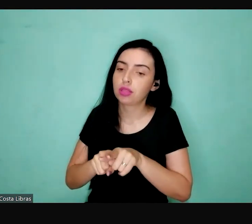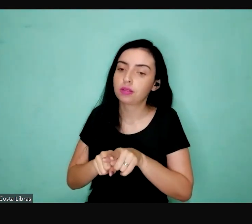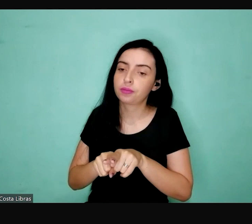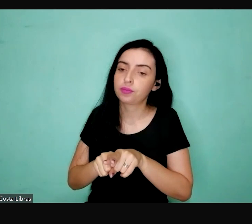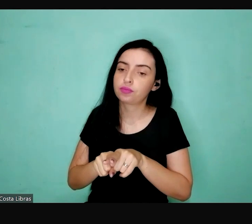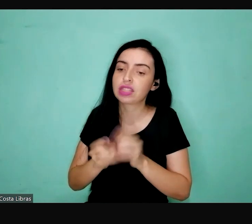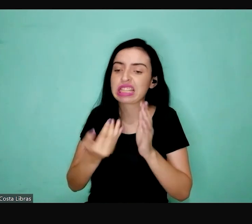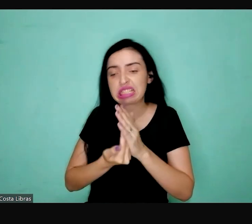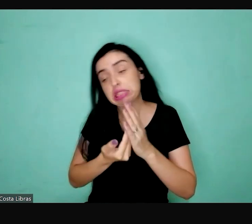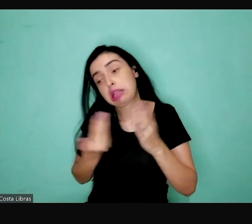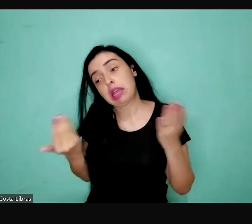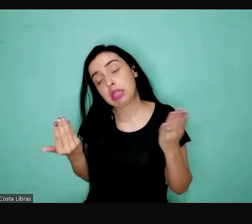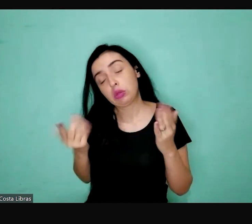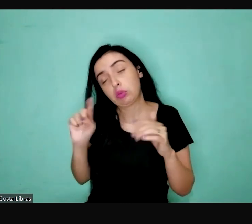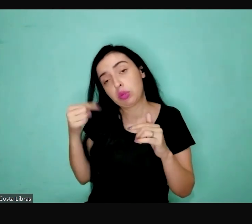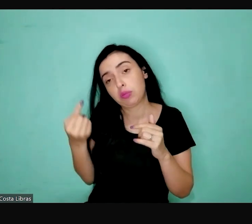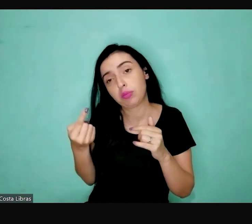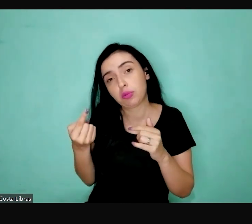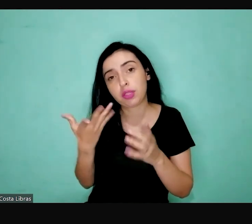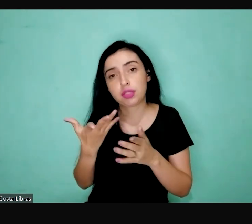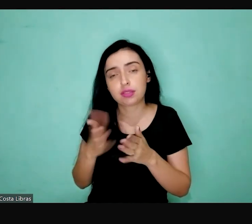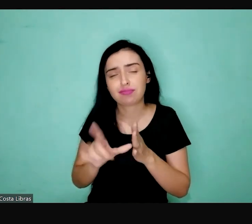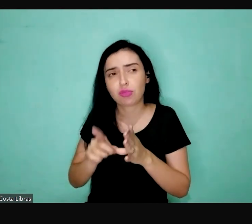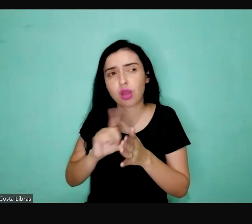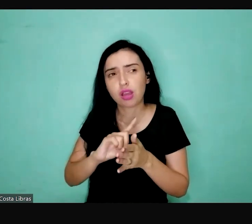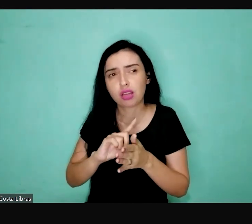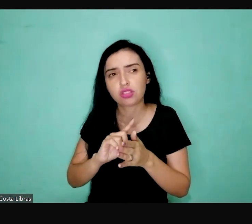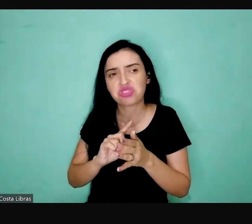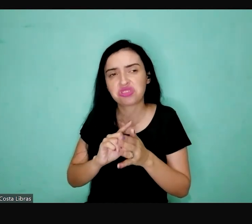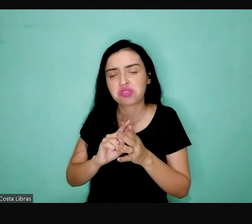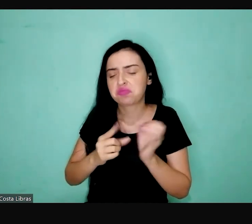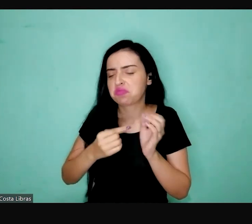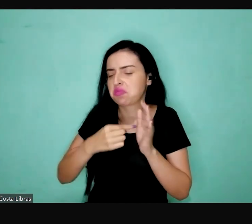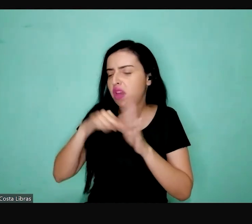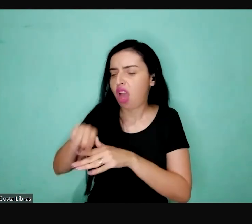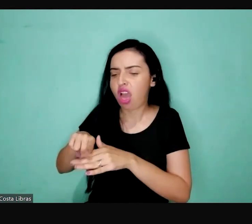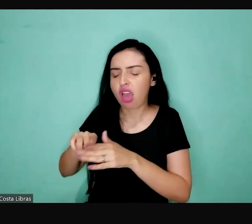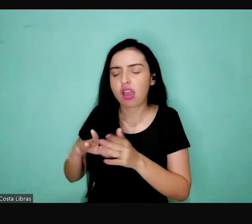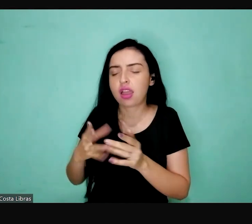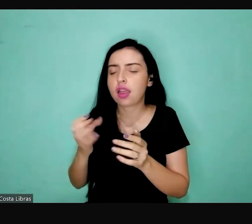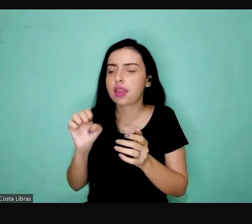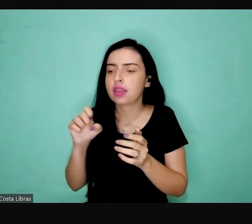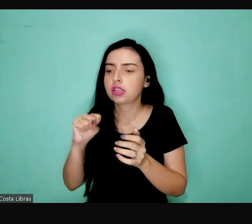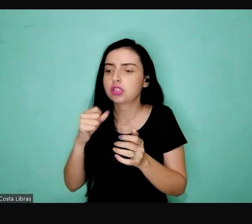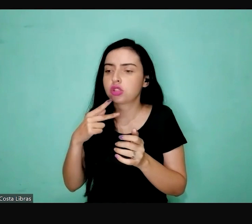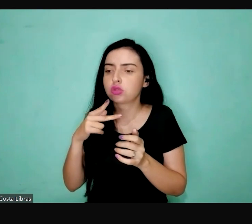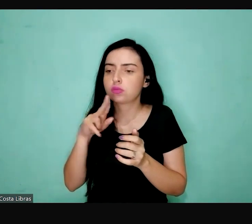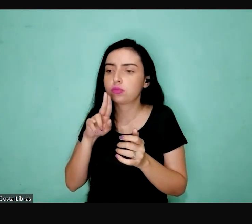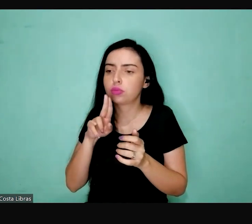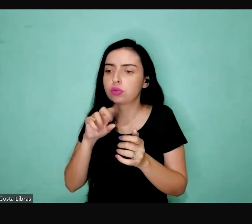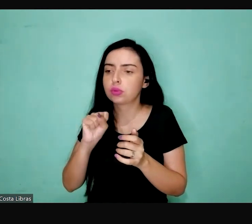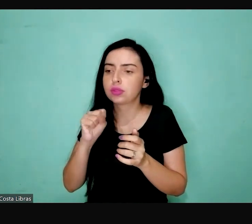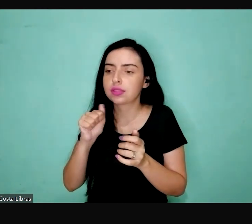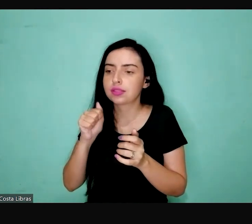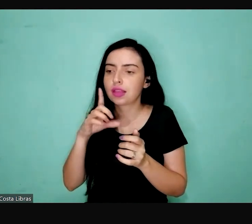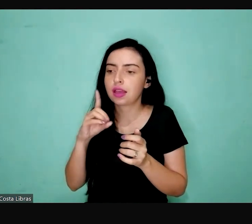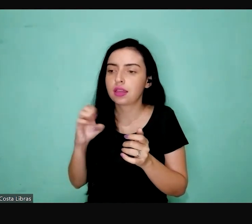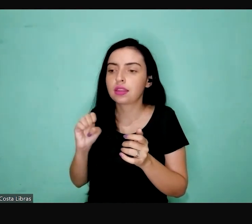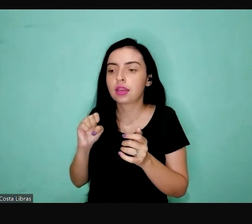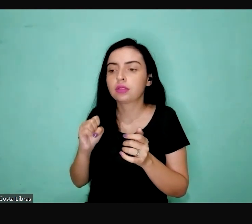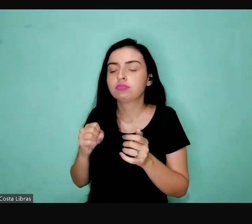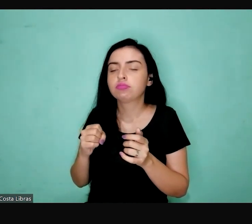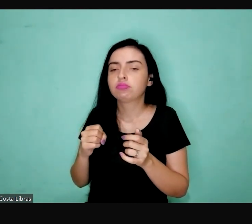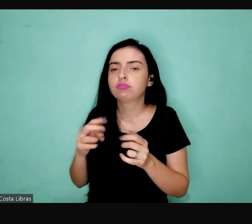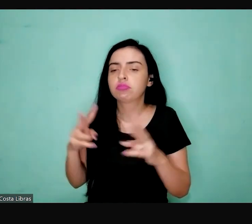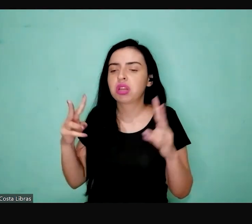saiu muito pouco antes de ser expulsada por razões da guerra da Ucrânia. Não